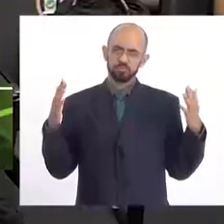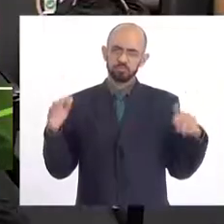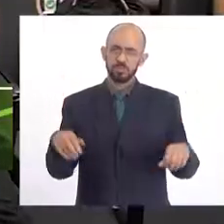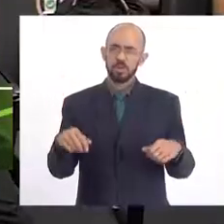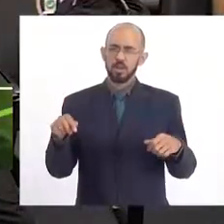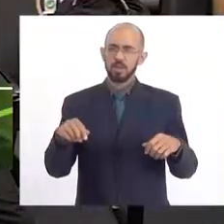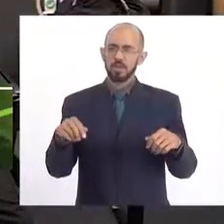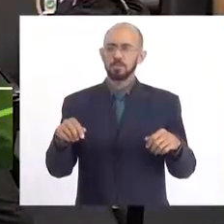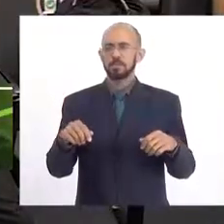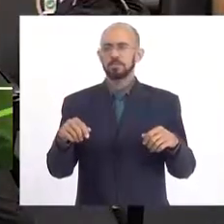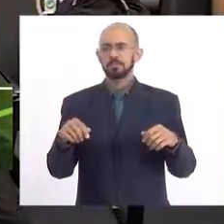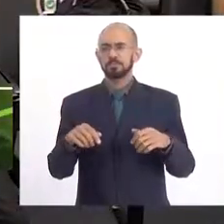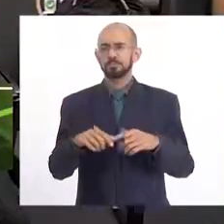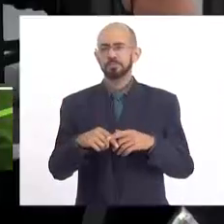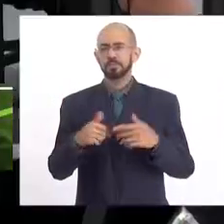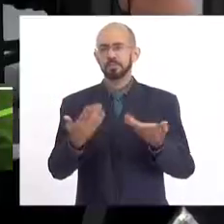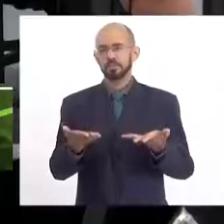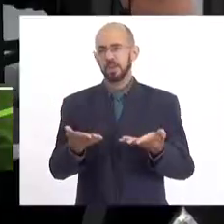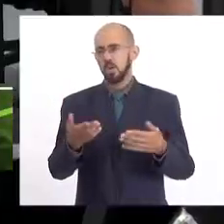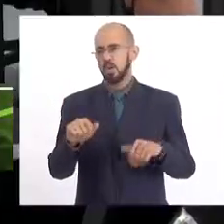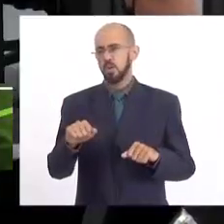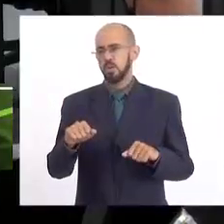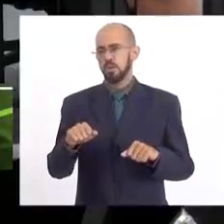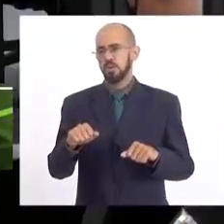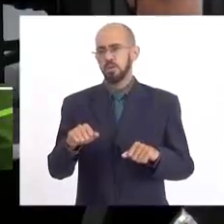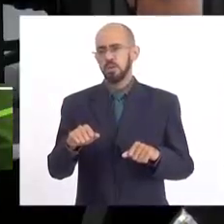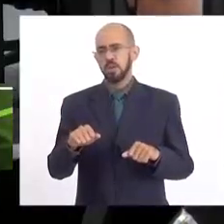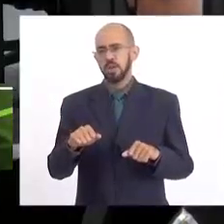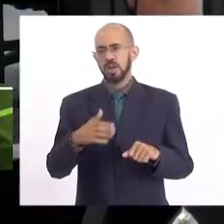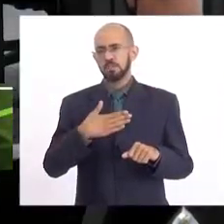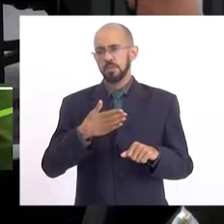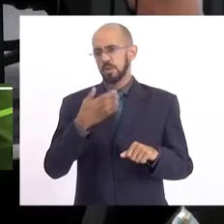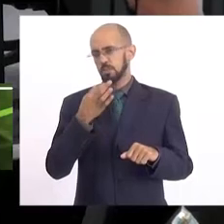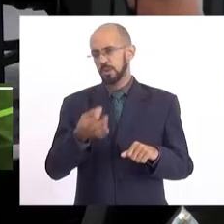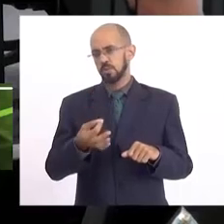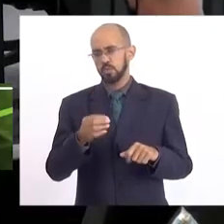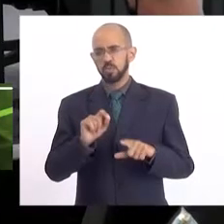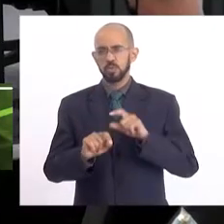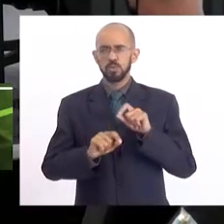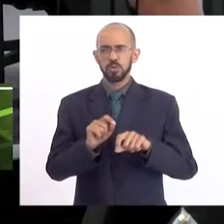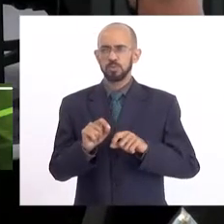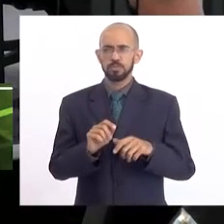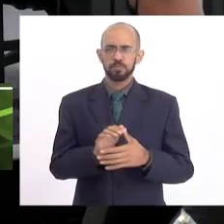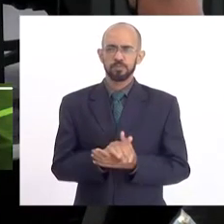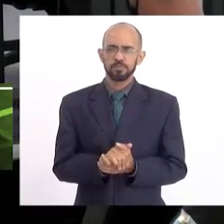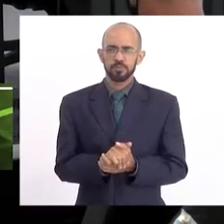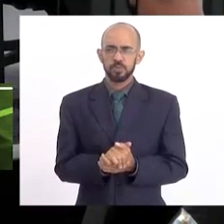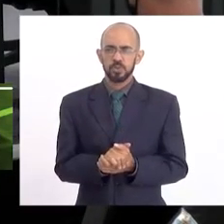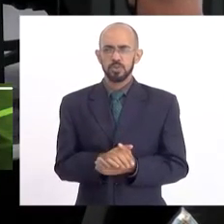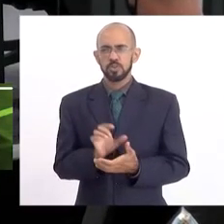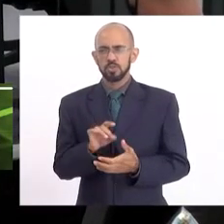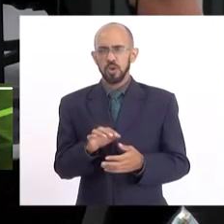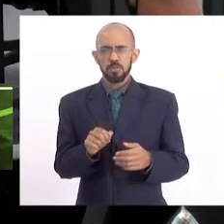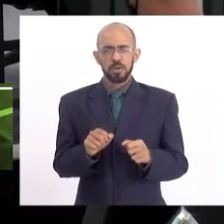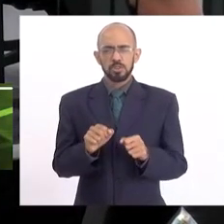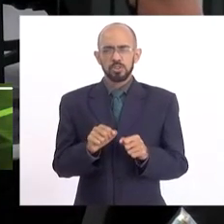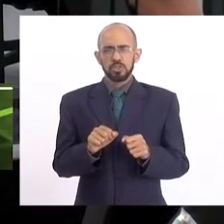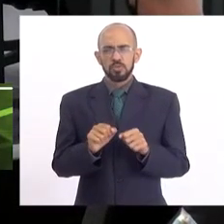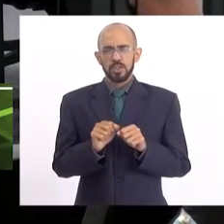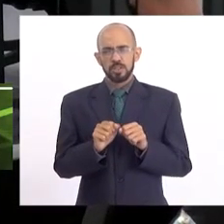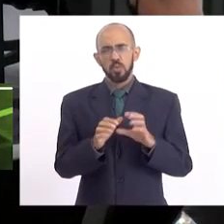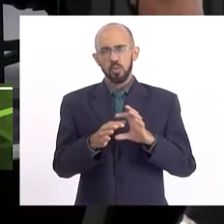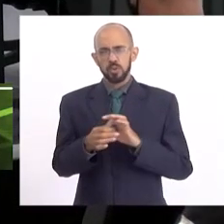Então, acho que, deputado Luiz Martins, fica aqui um posicionamento, só para a gente contextualizar. Já